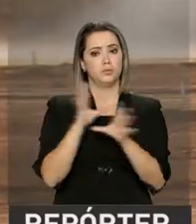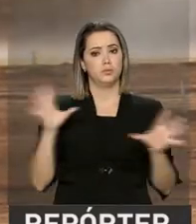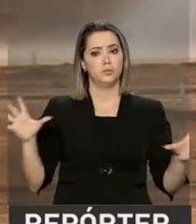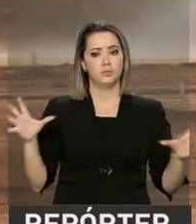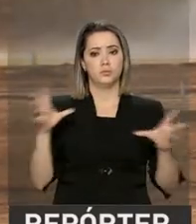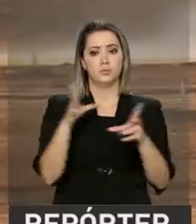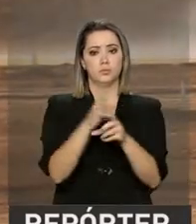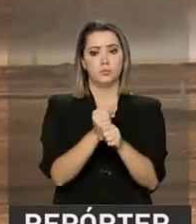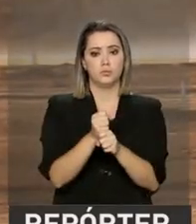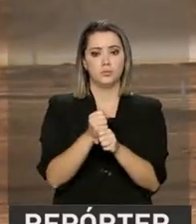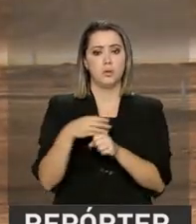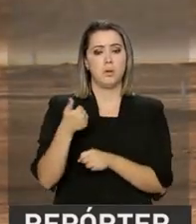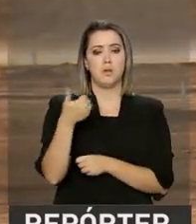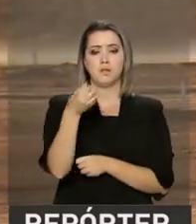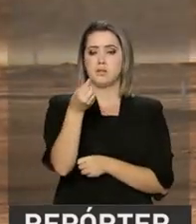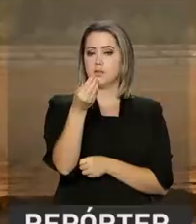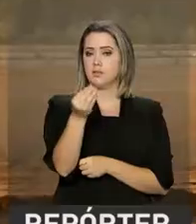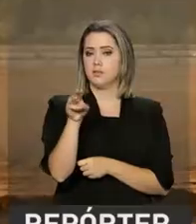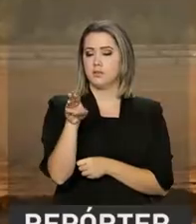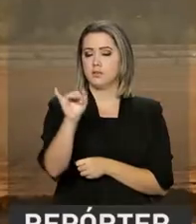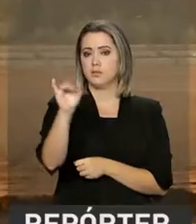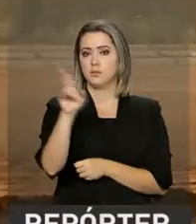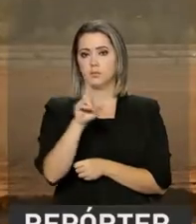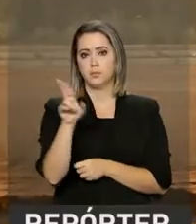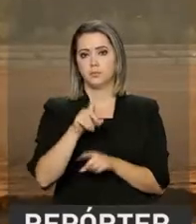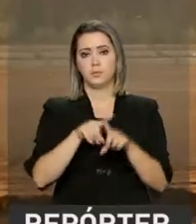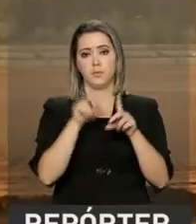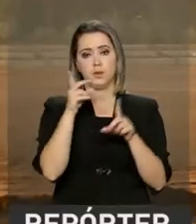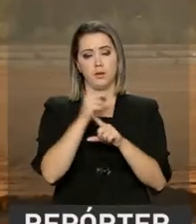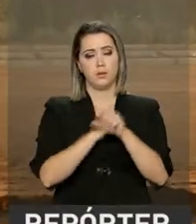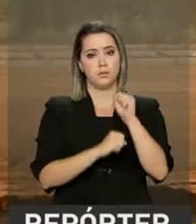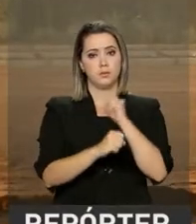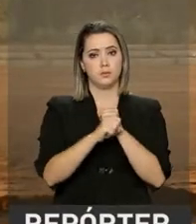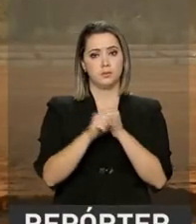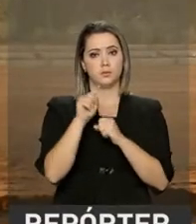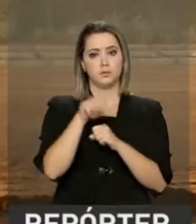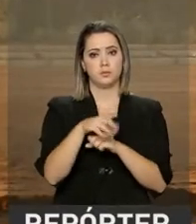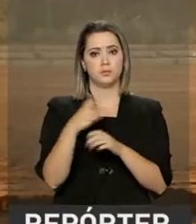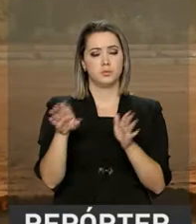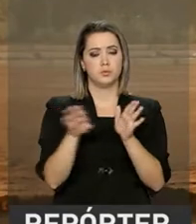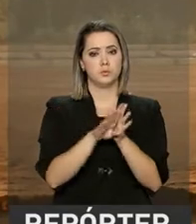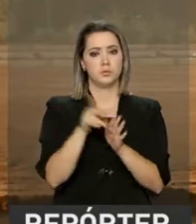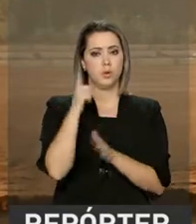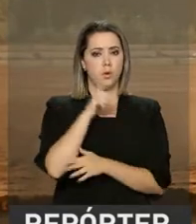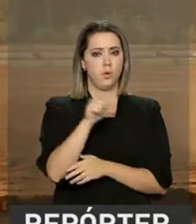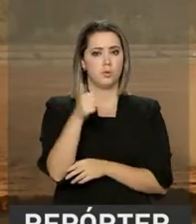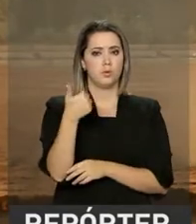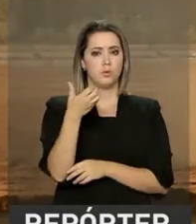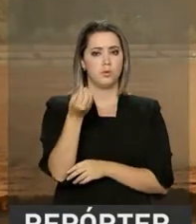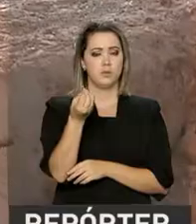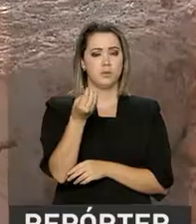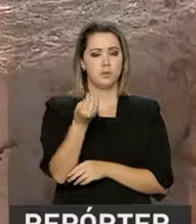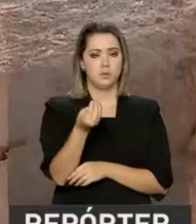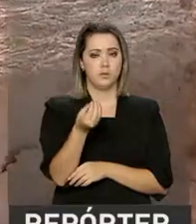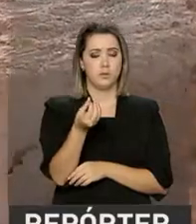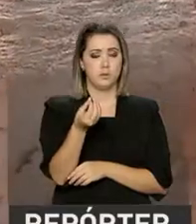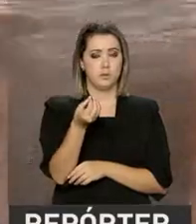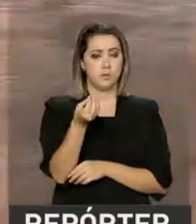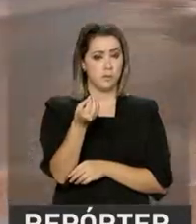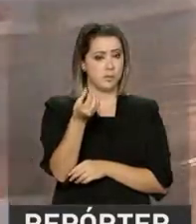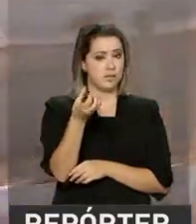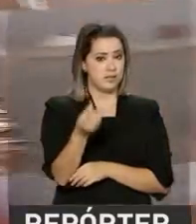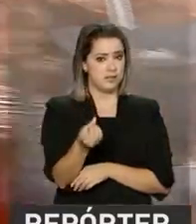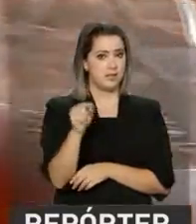somaram 160 bilhões de reais. E no ano passado, os recursos aplicados chegaram a 106 bilhões de reais, o equivalente